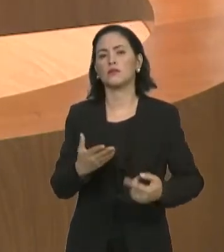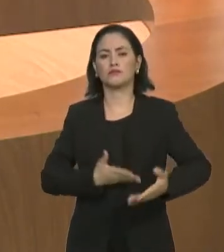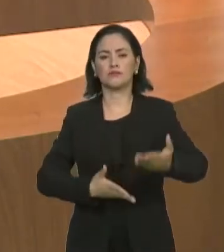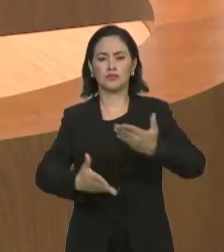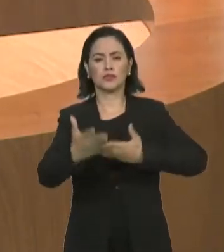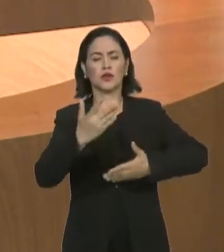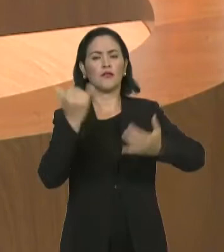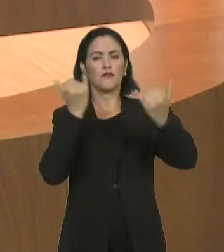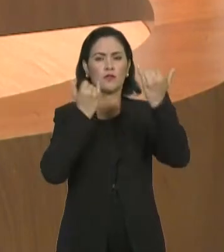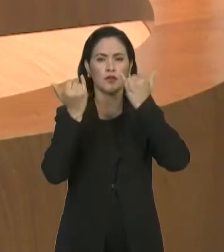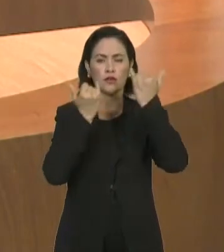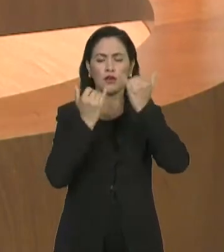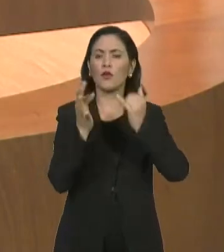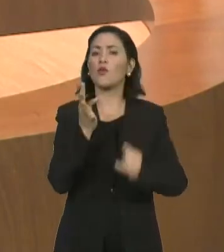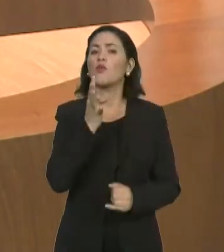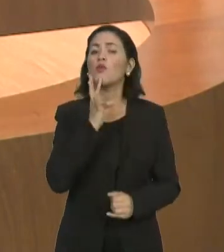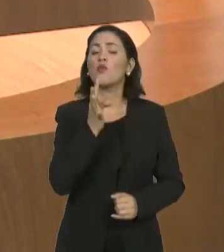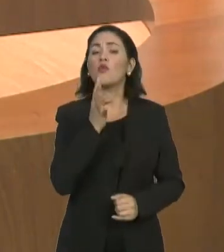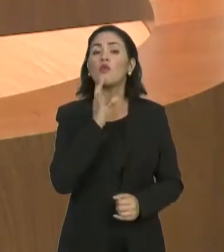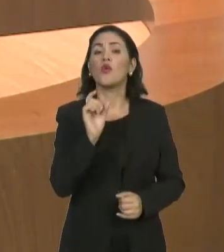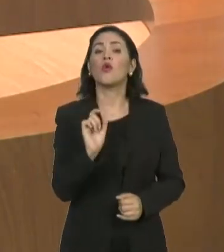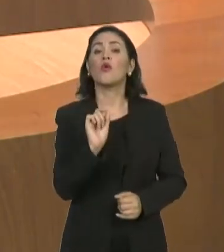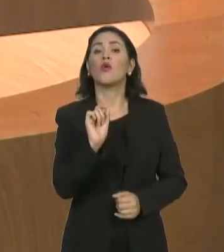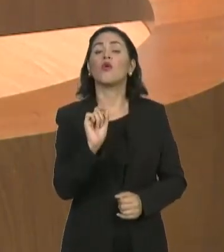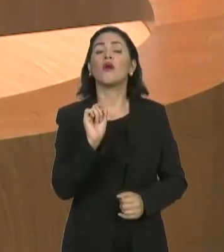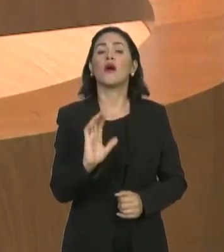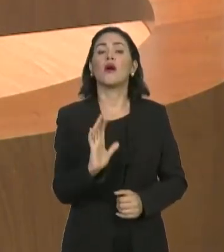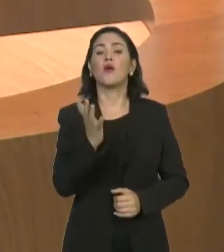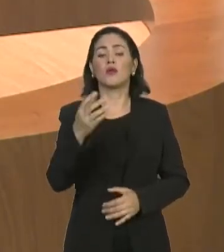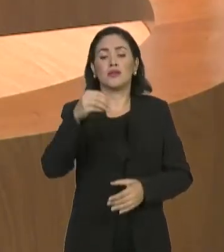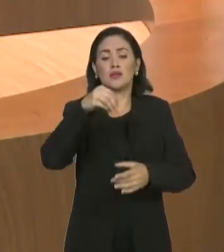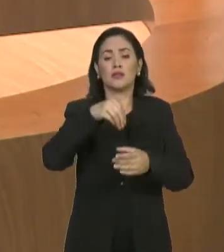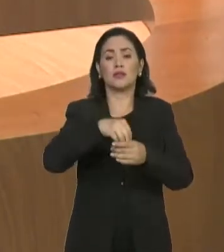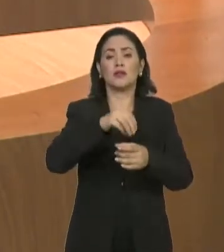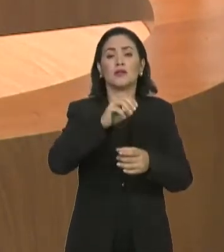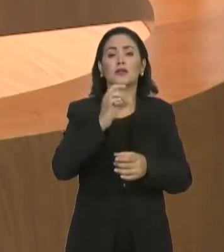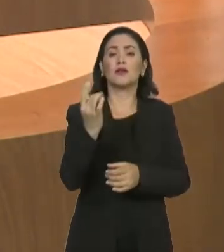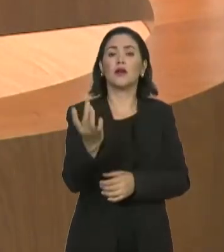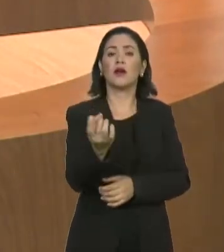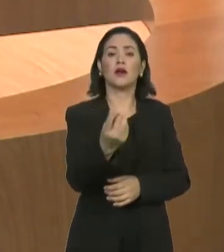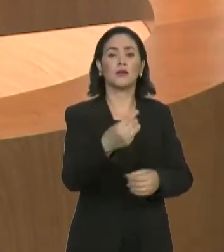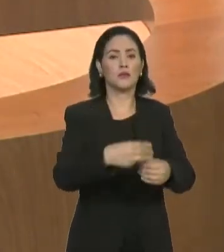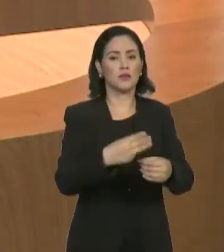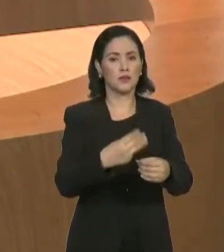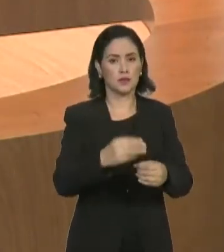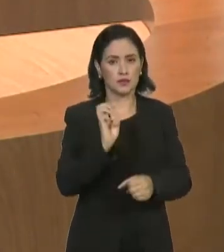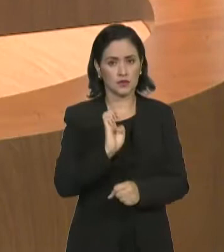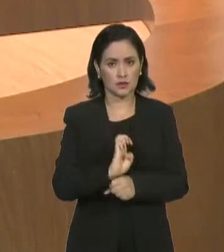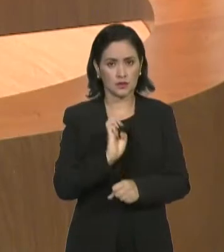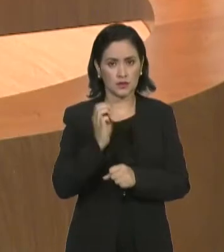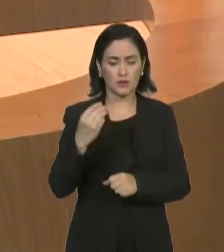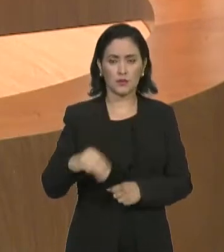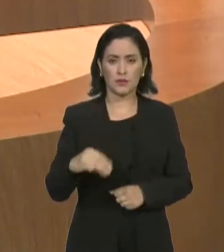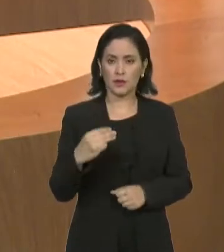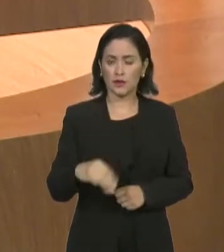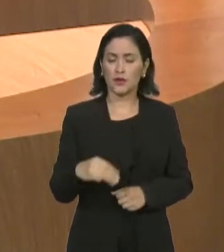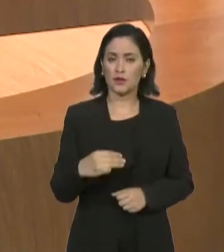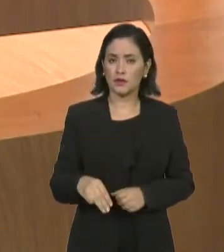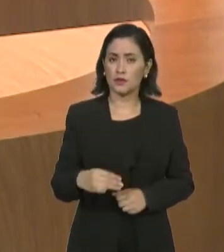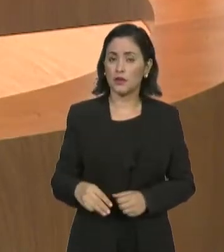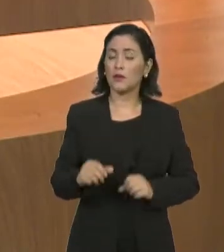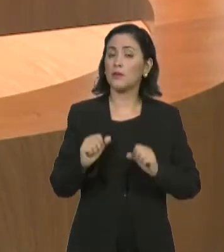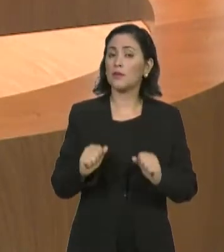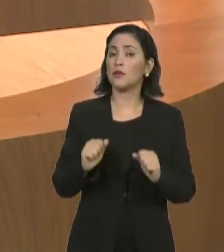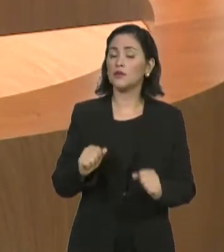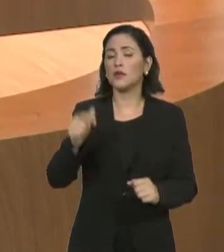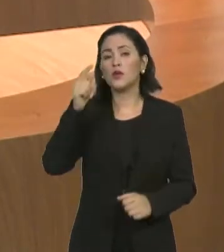a tessitura do Estado a textura Ambiental do Estado do Maranhão para que esse projeto possa representar os interesses